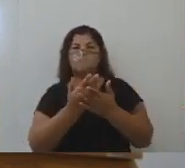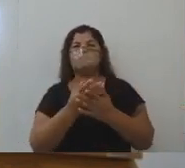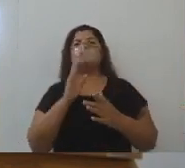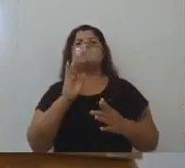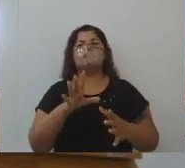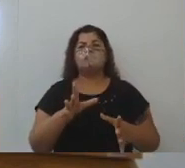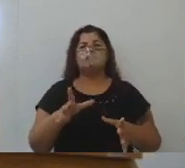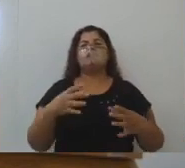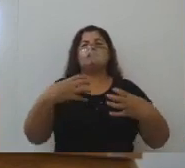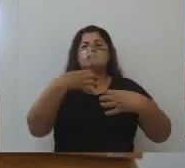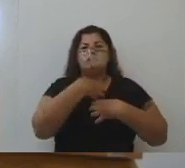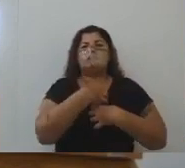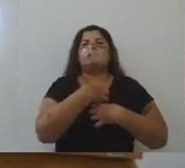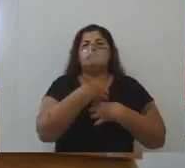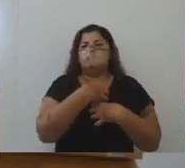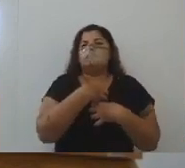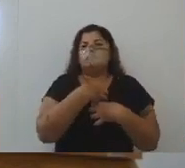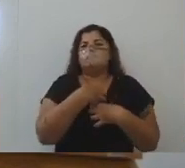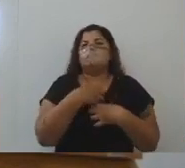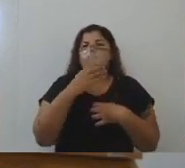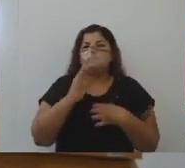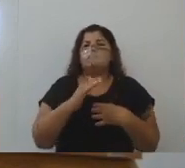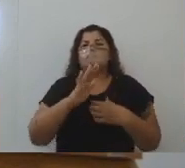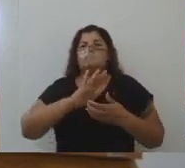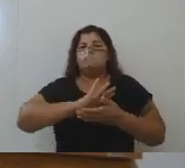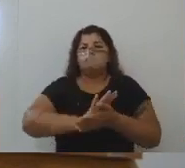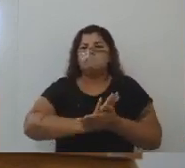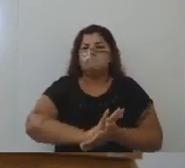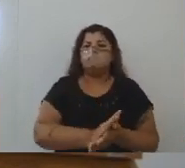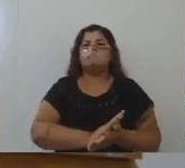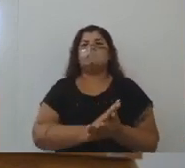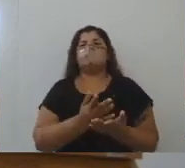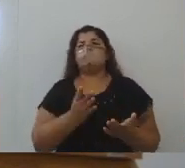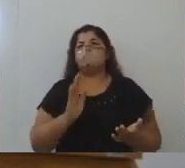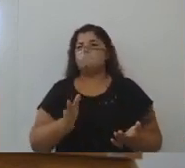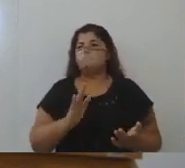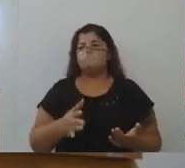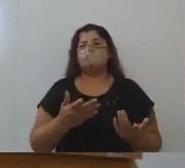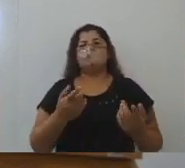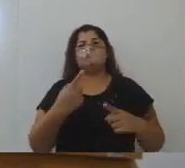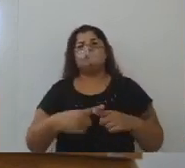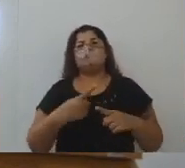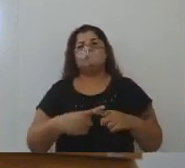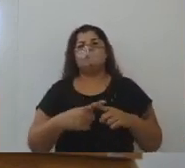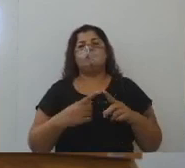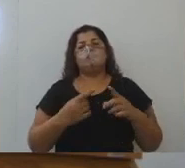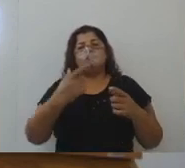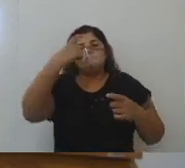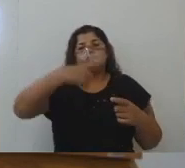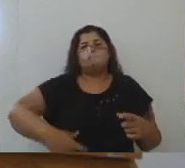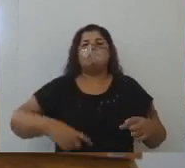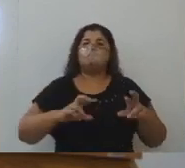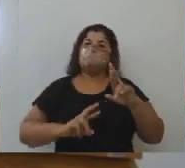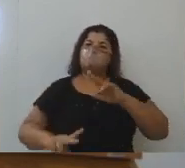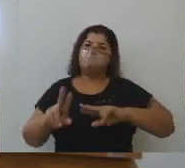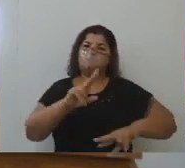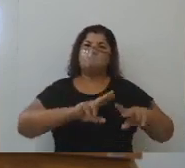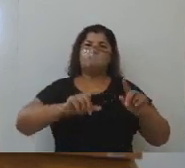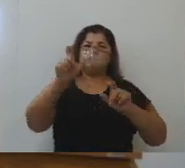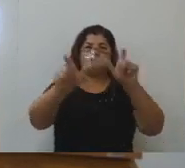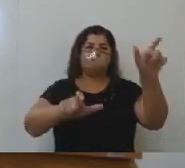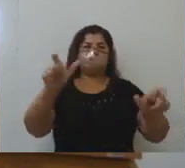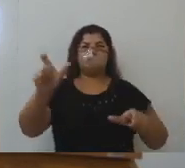de violência, diversas situações de agressão, pelo simples fato de ser diferente da maioria das